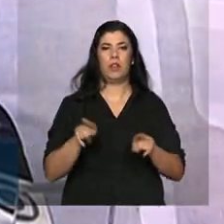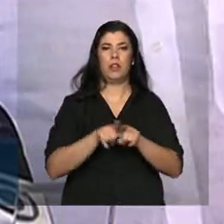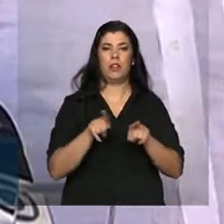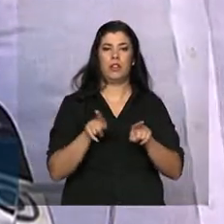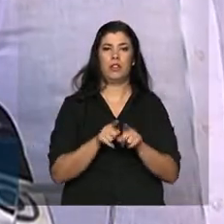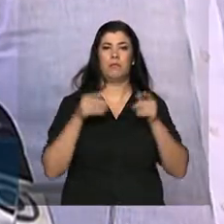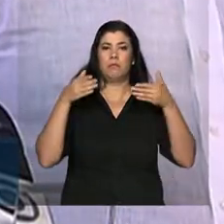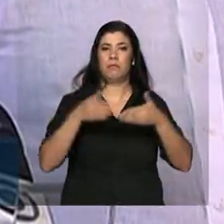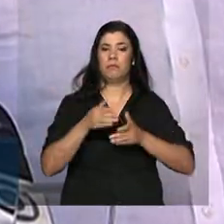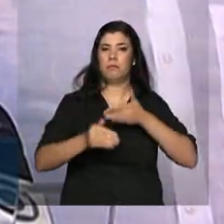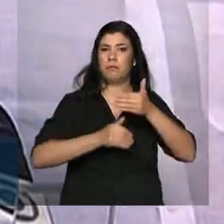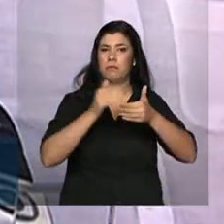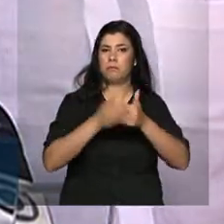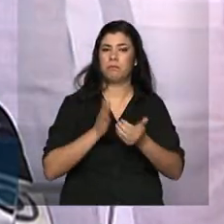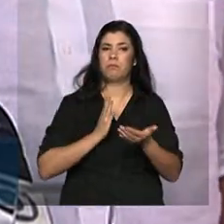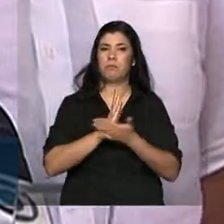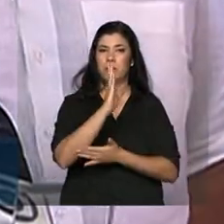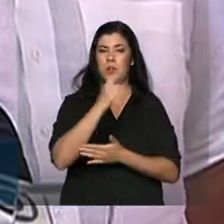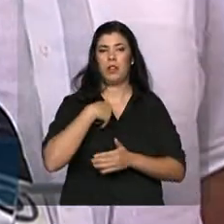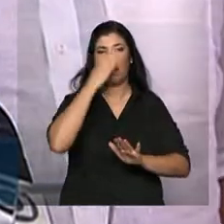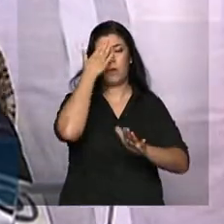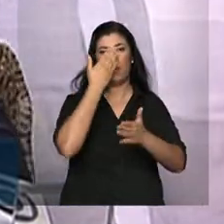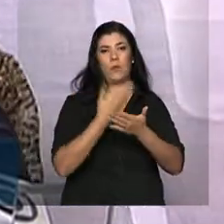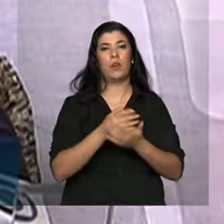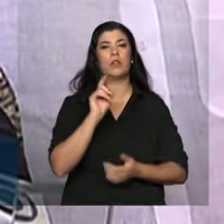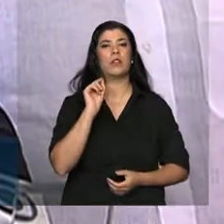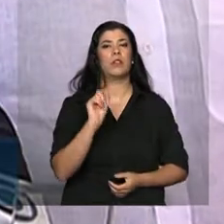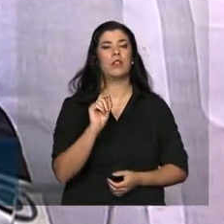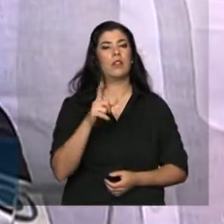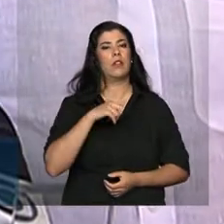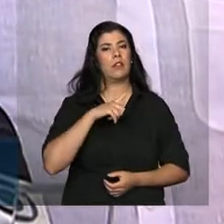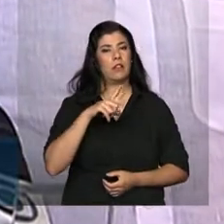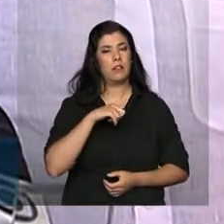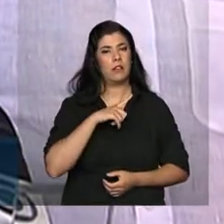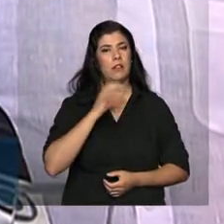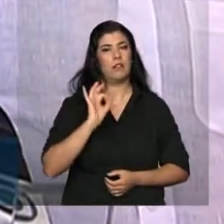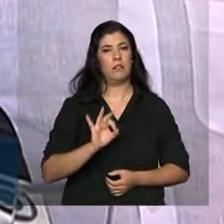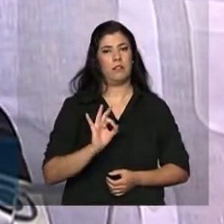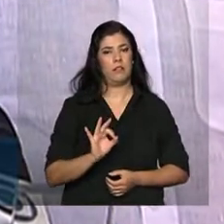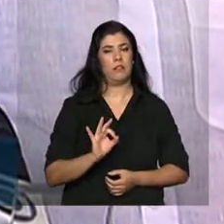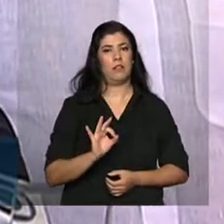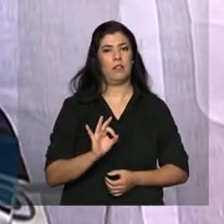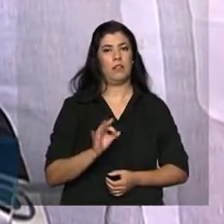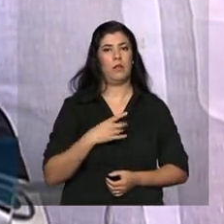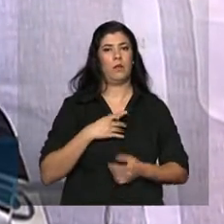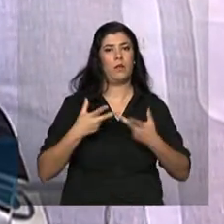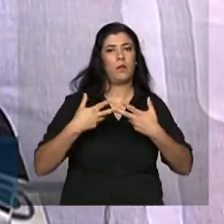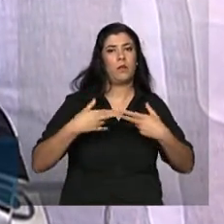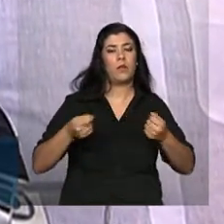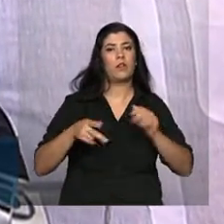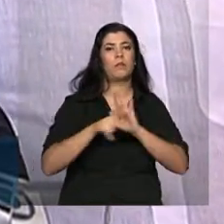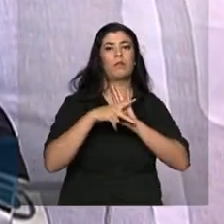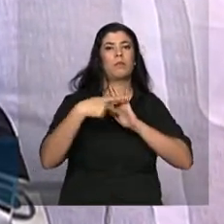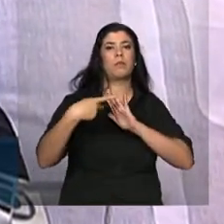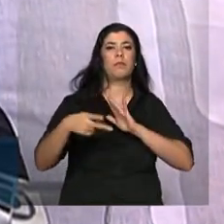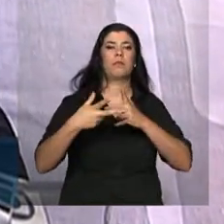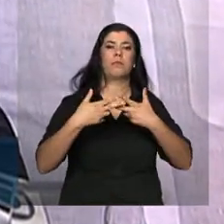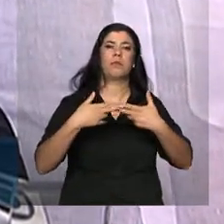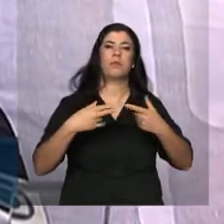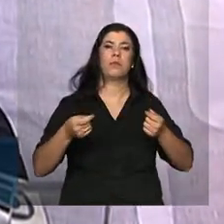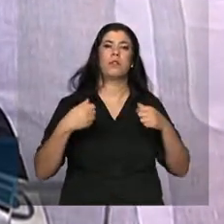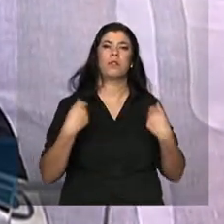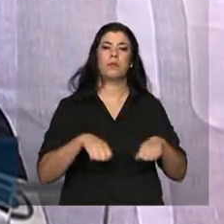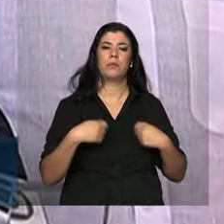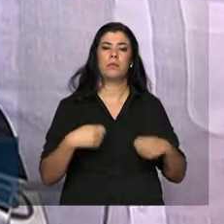está em processo de aprovação. Eu acredito que existe uma questão ligada à terceirização, sim, que tem de